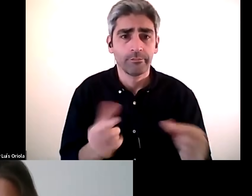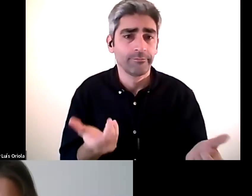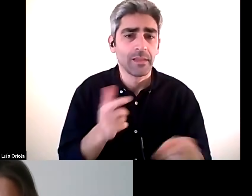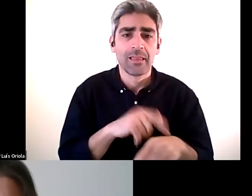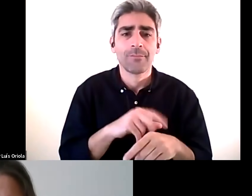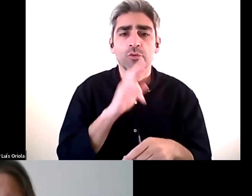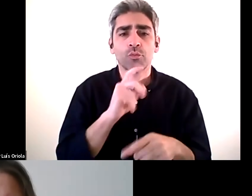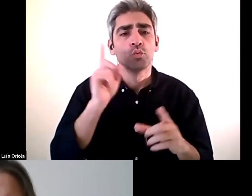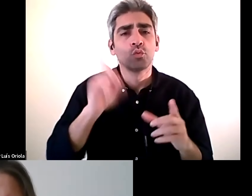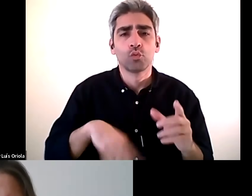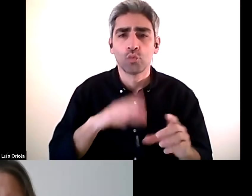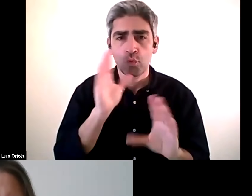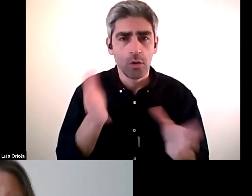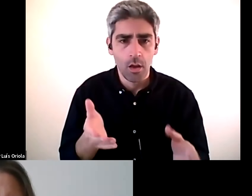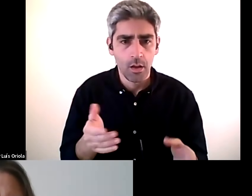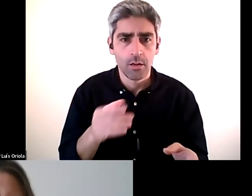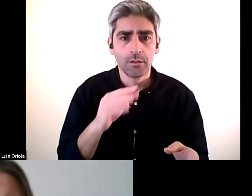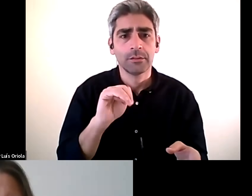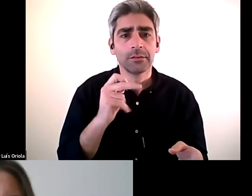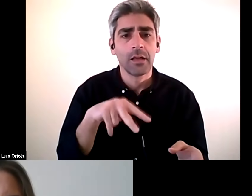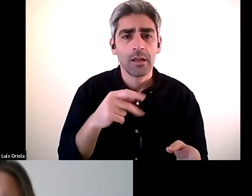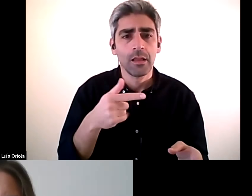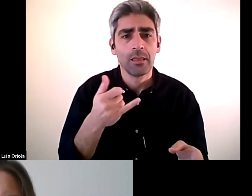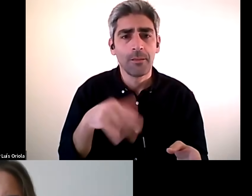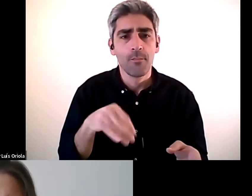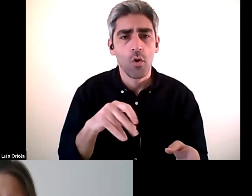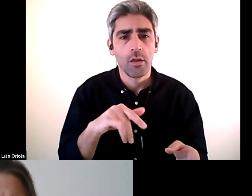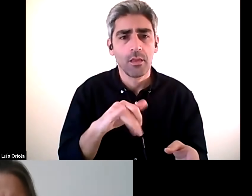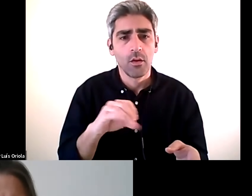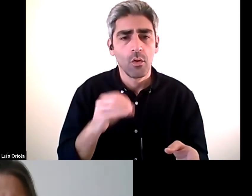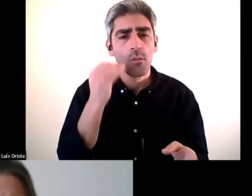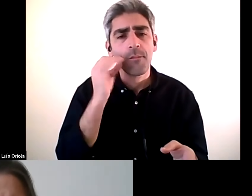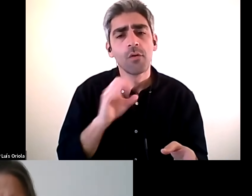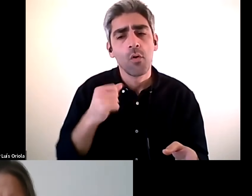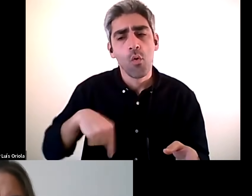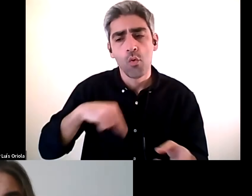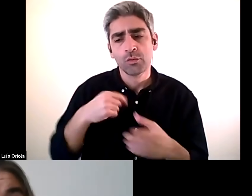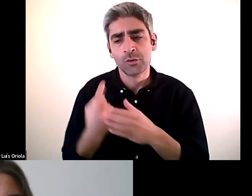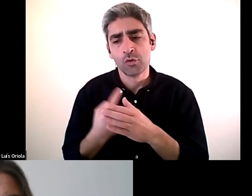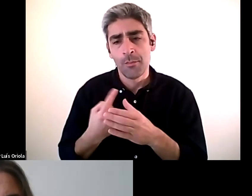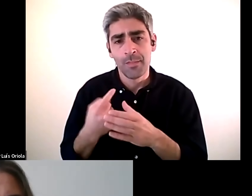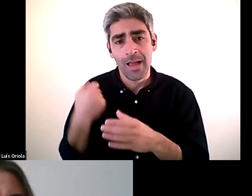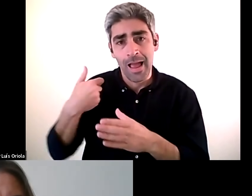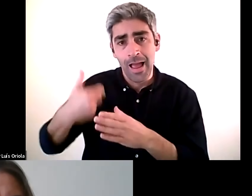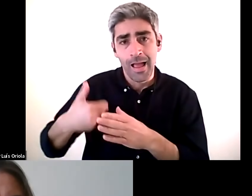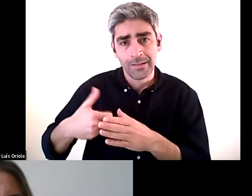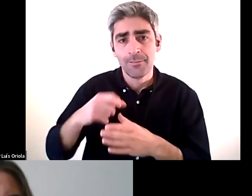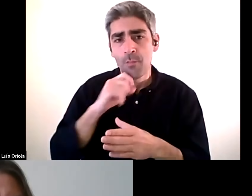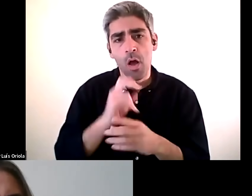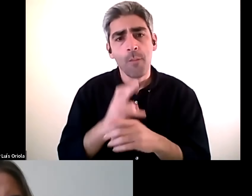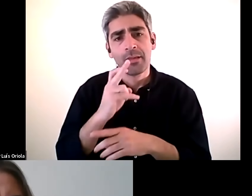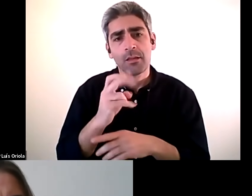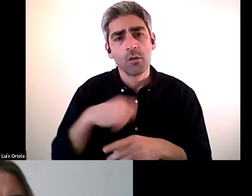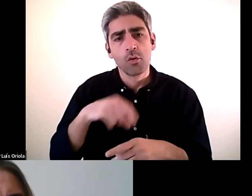conseguir responder a tudo, mas a Sara Timóteo fala de que forma o nosso isolamento em casa pode aumentar os